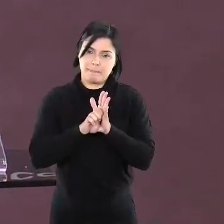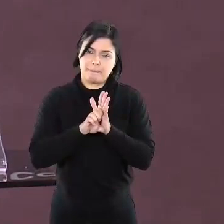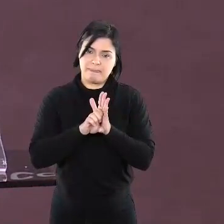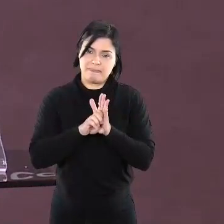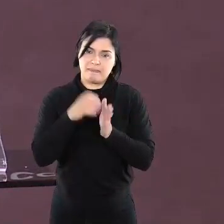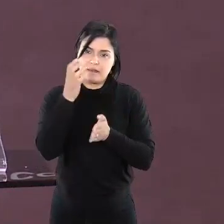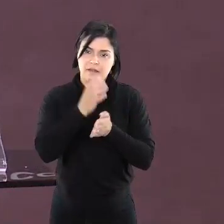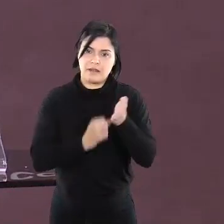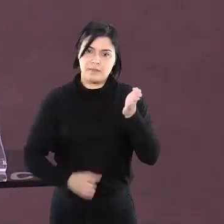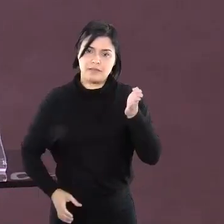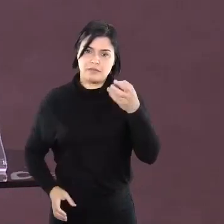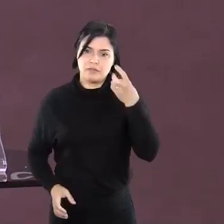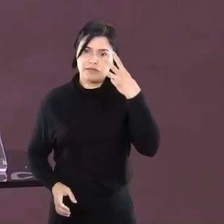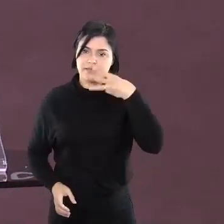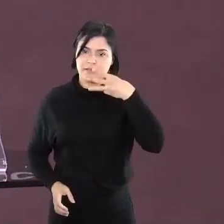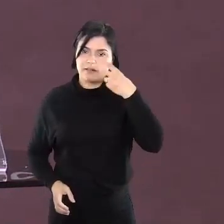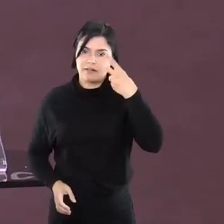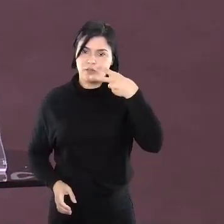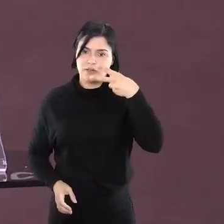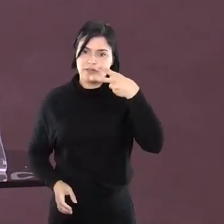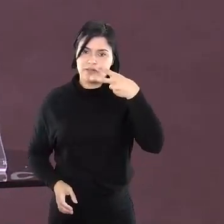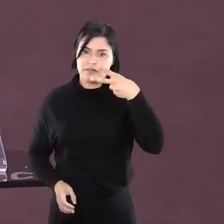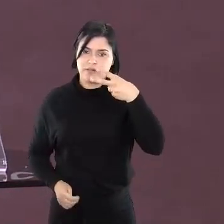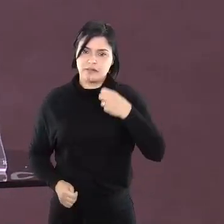No capítulo 32,